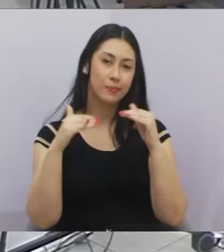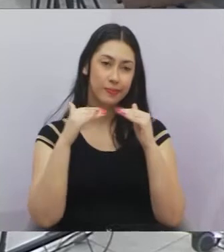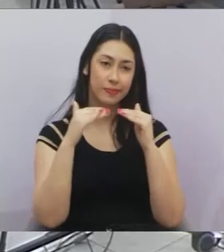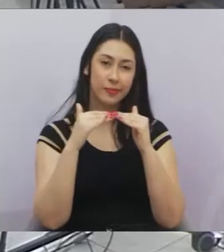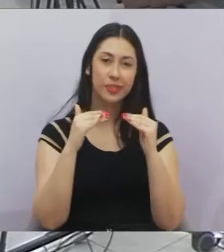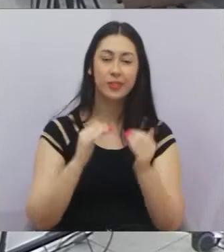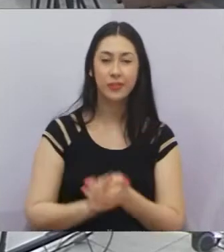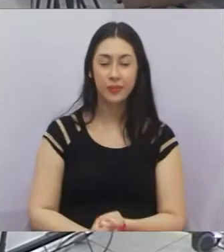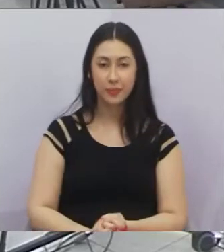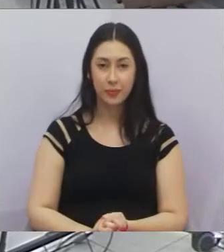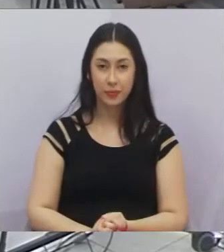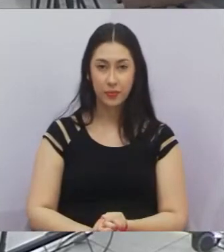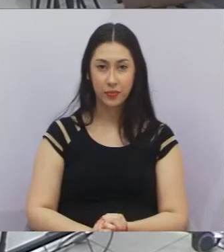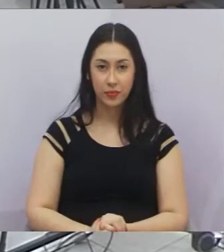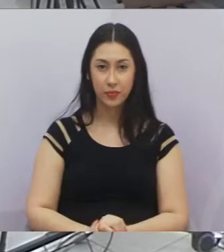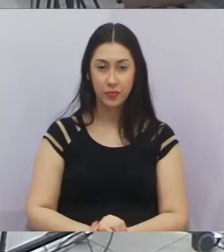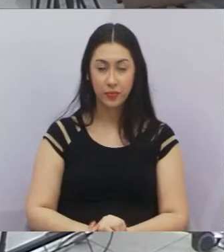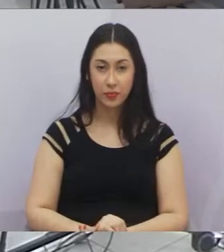favorável.